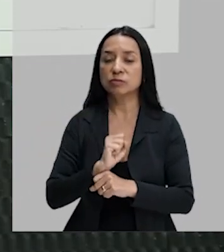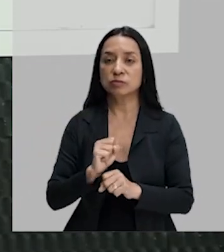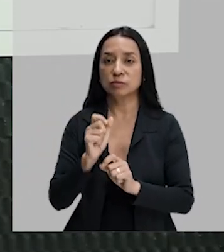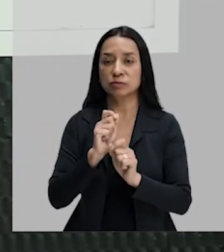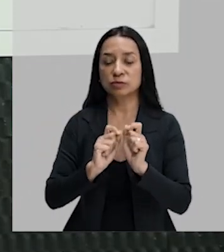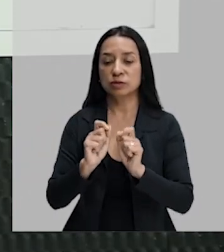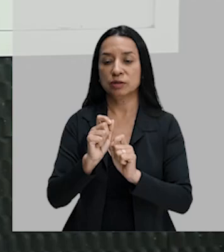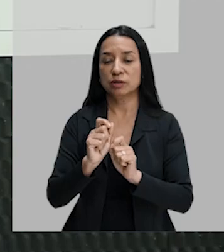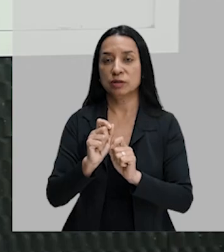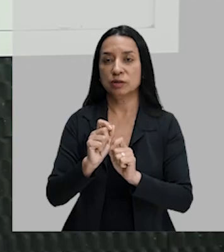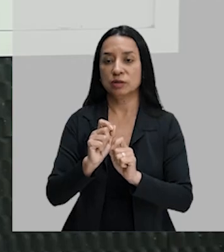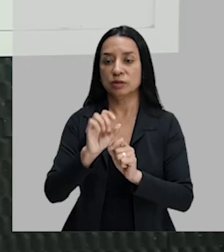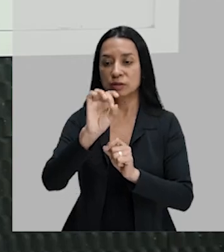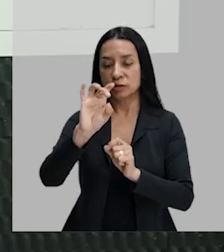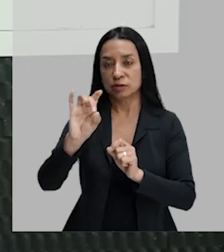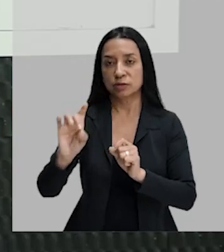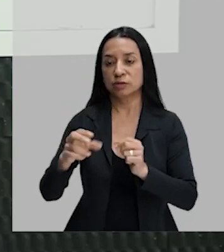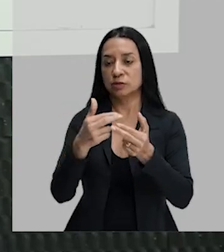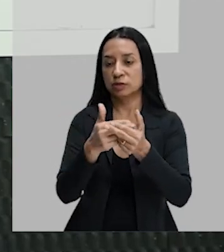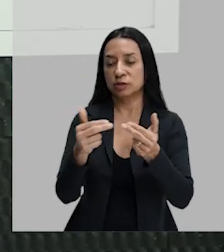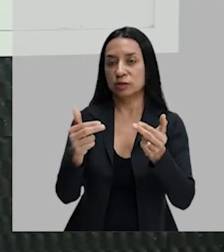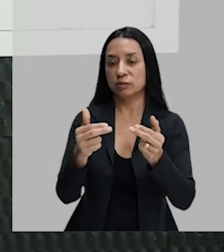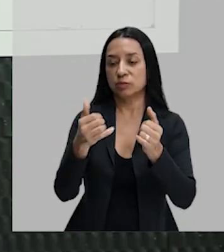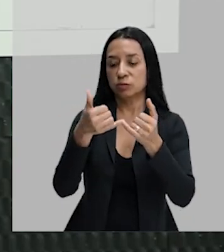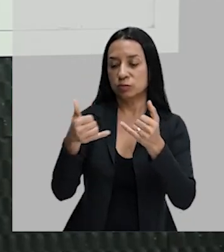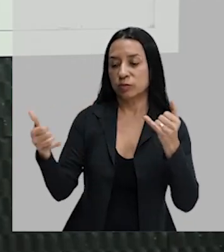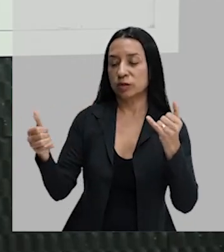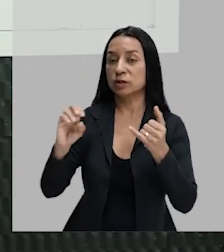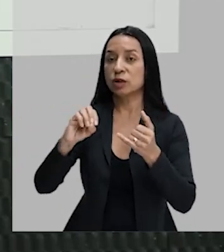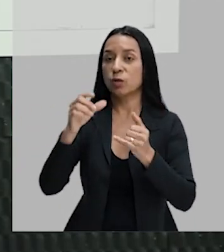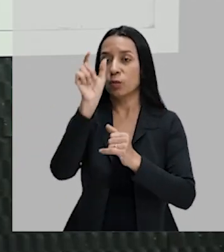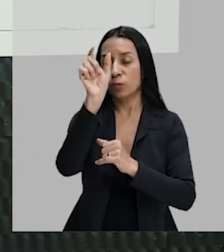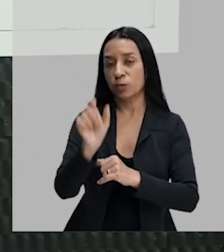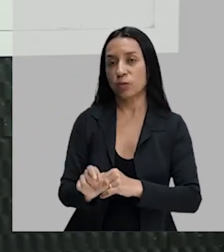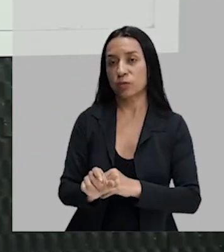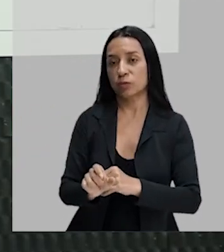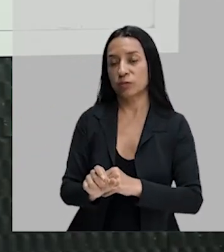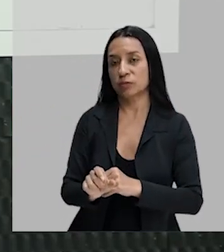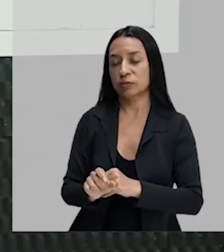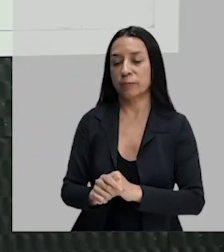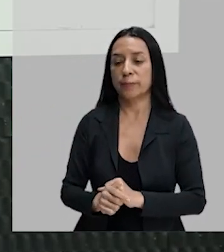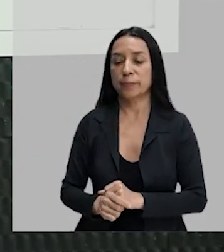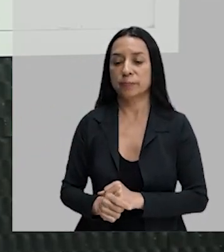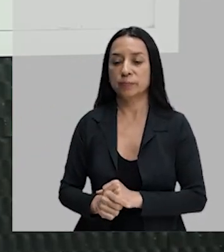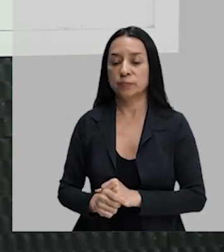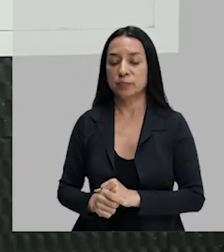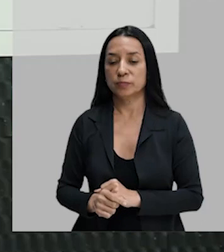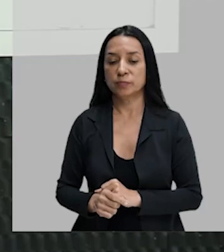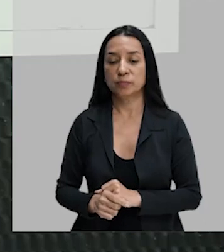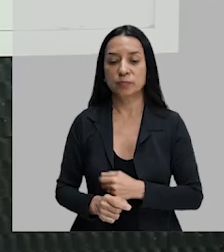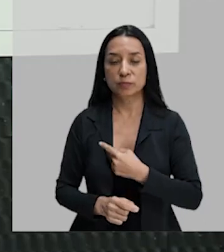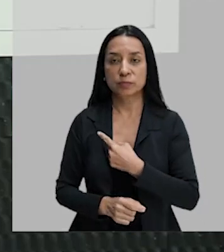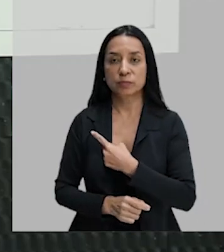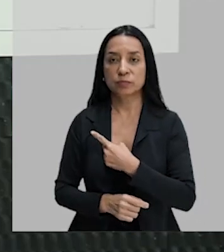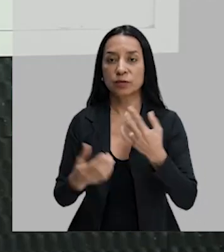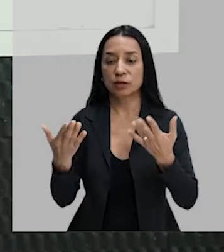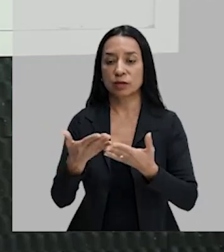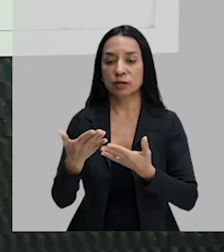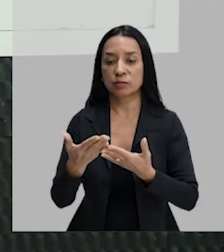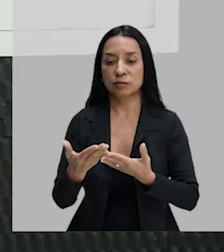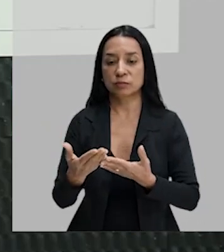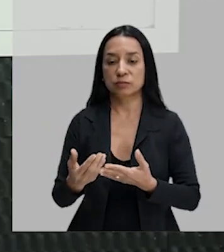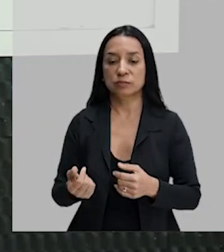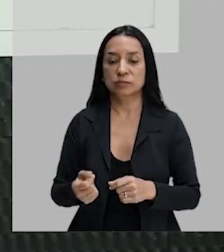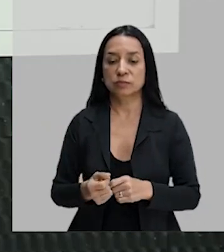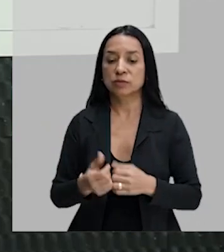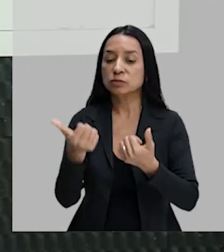de cada elemento de uma linha ou coluna pelos seus respectivos com fatores Tá e agora vamos lá